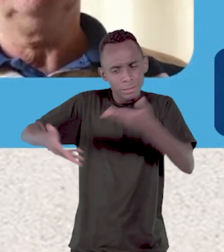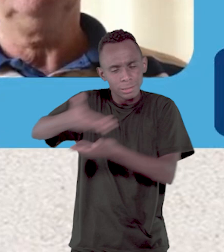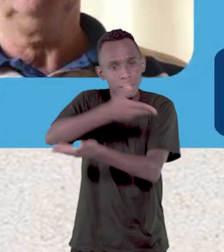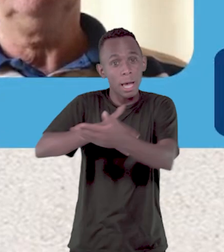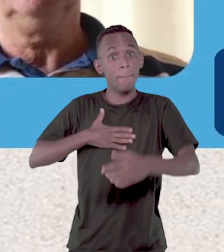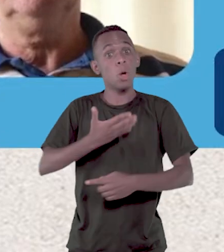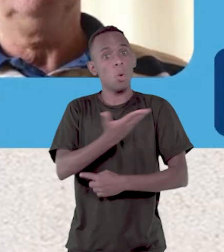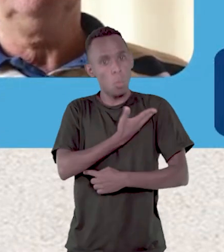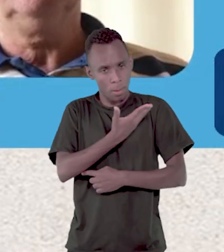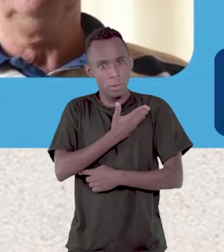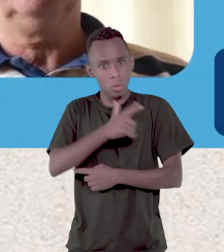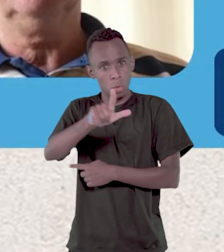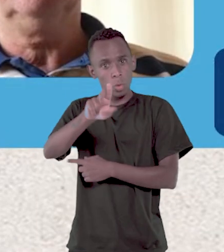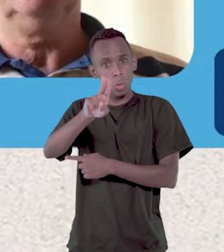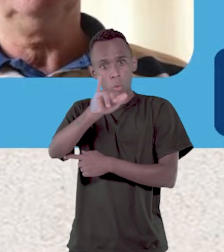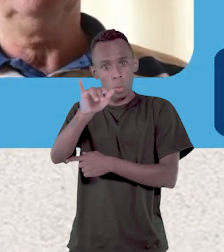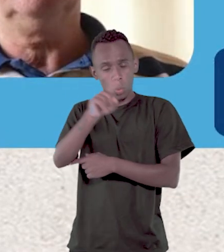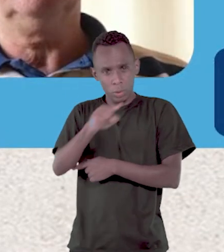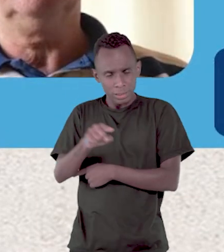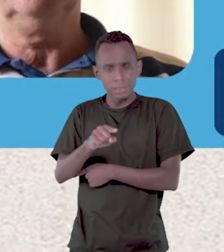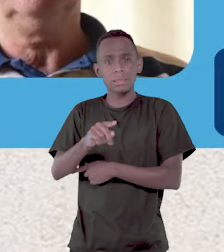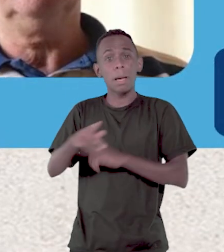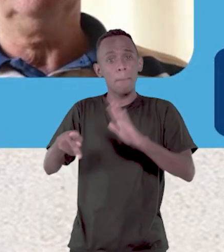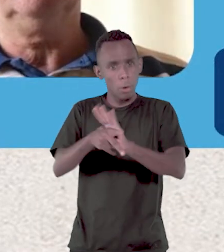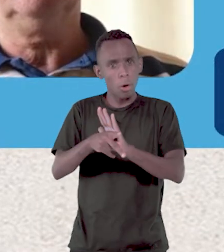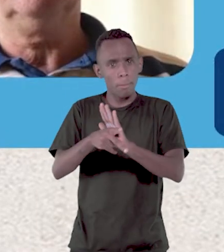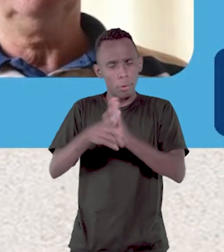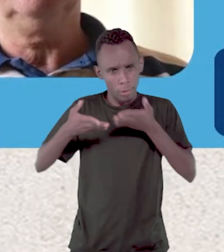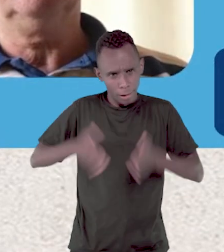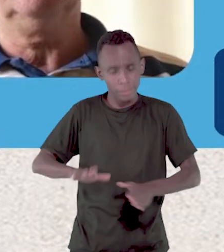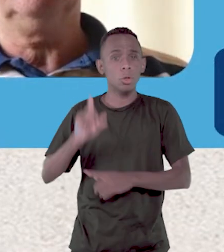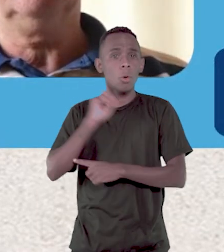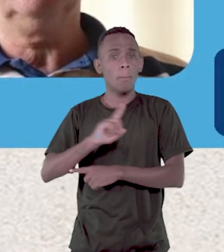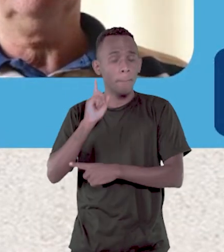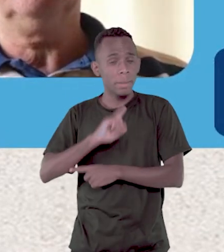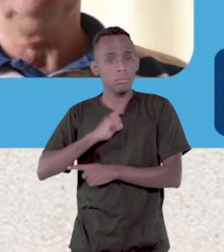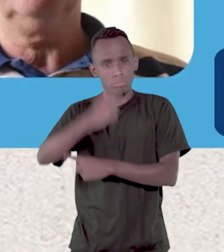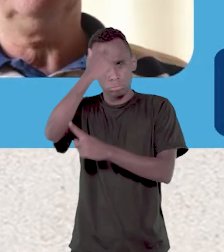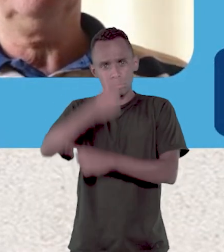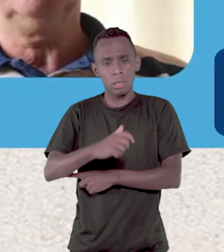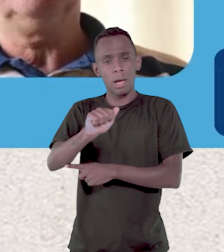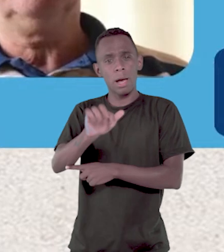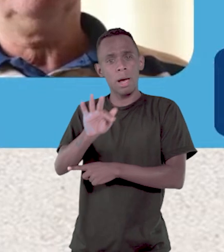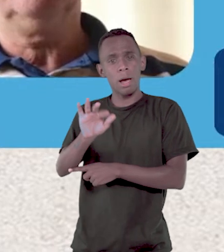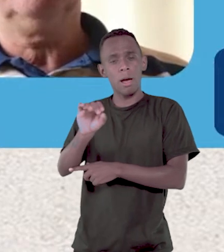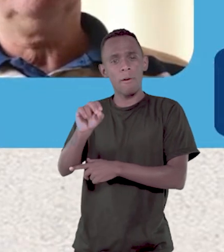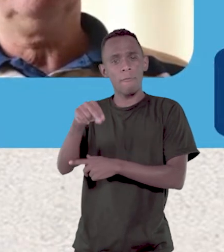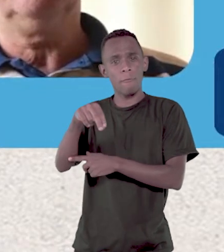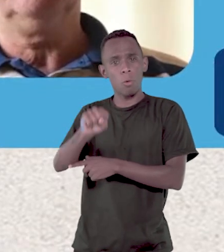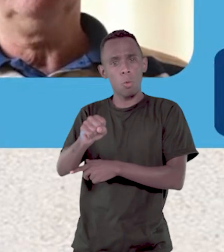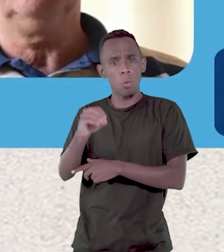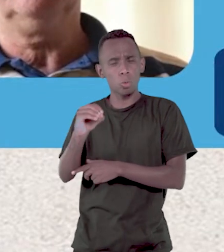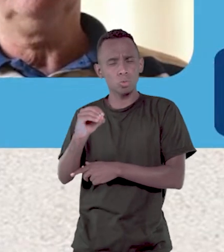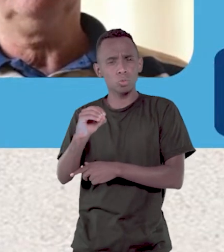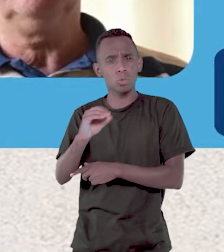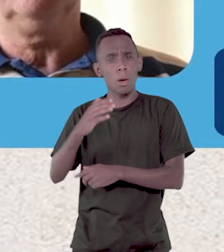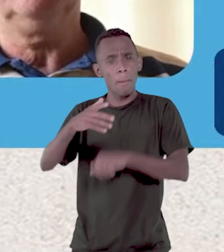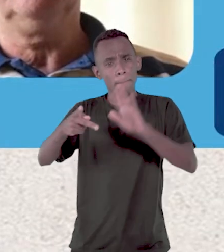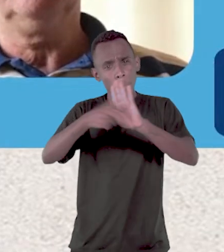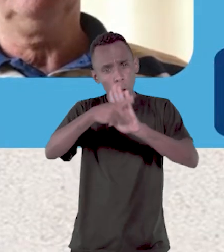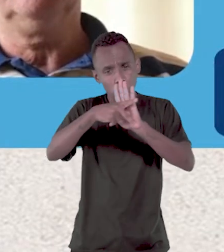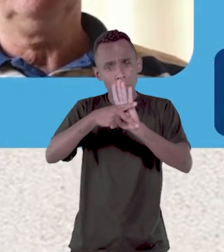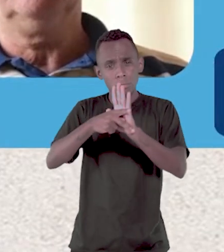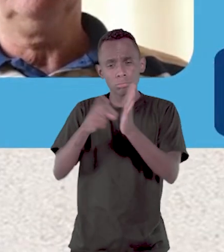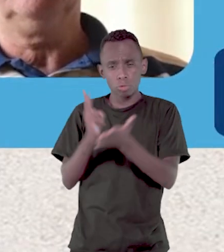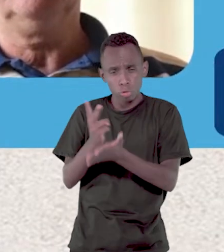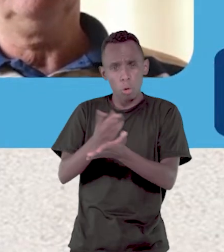conversar com o meu amigo Luiz Rufato, mineiro de Cataguases. Meu nome é Afonso Borges e eu faço o projeto Sempre um Papo